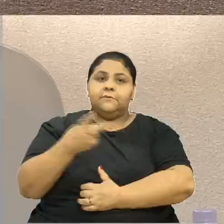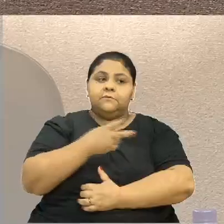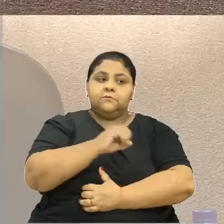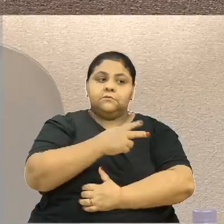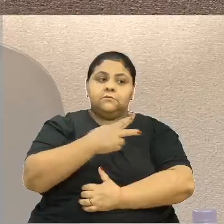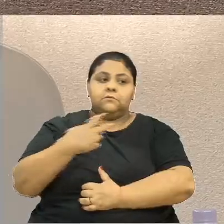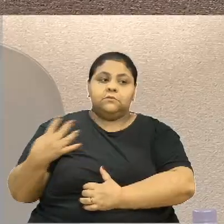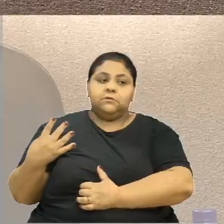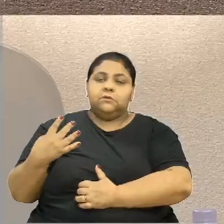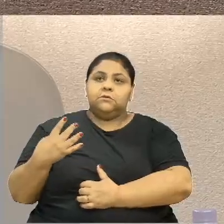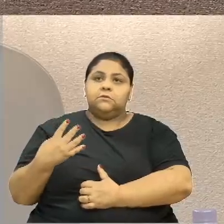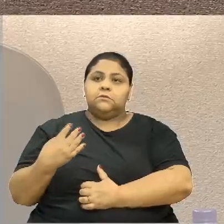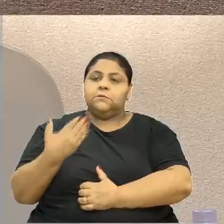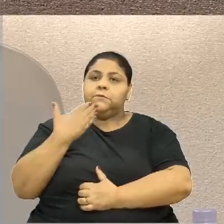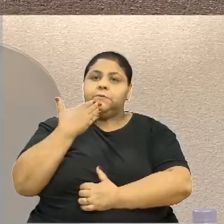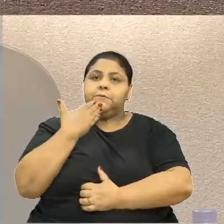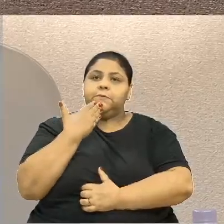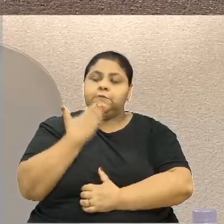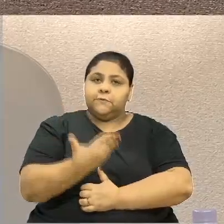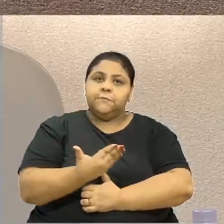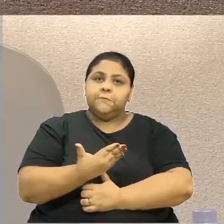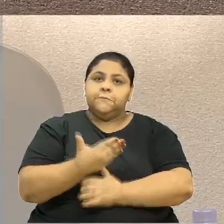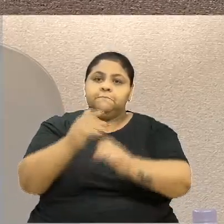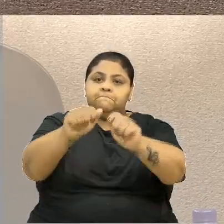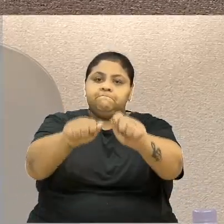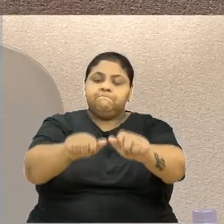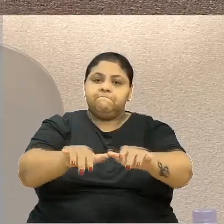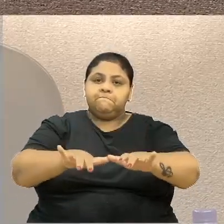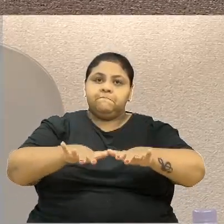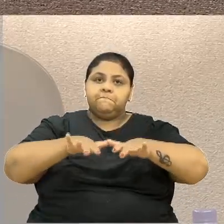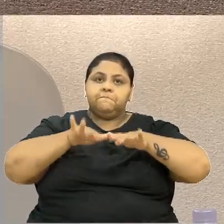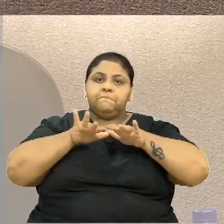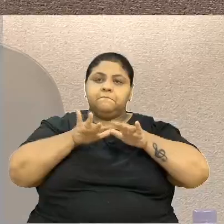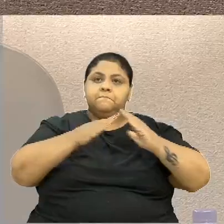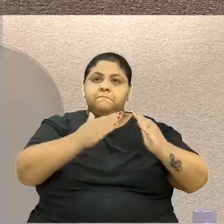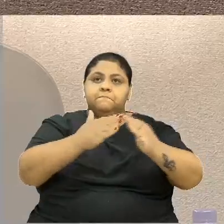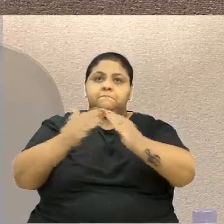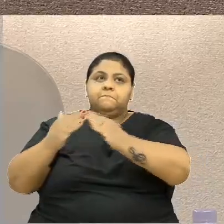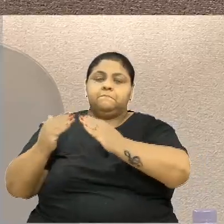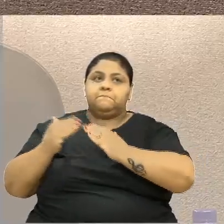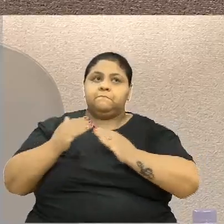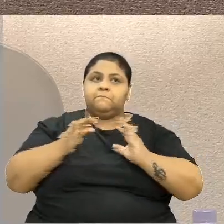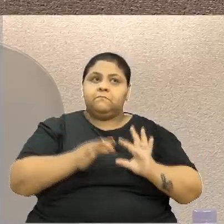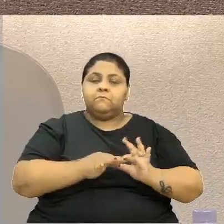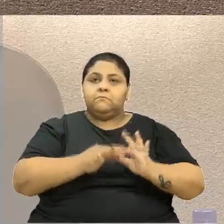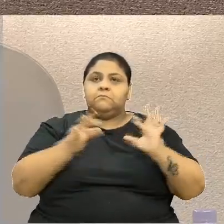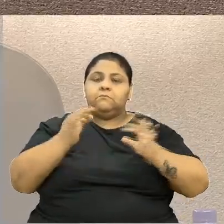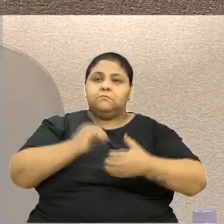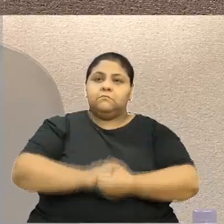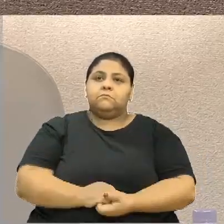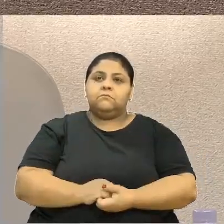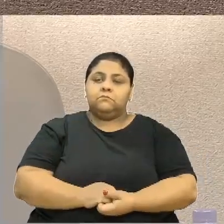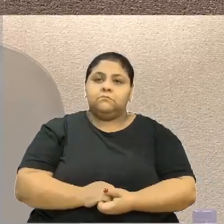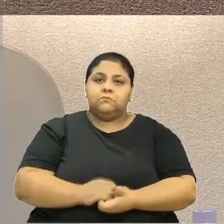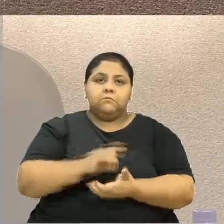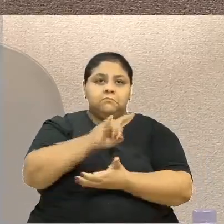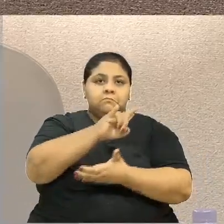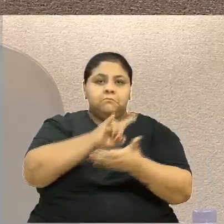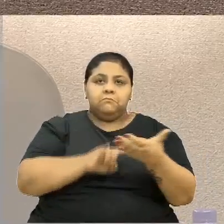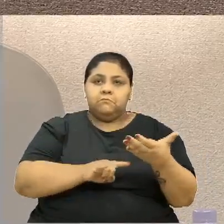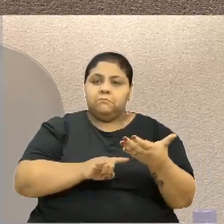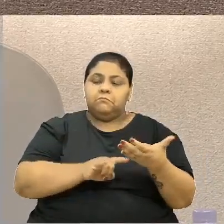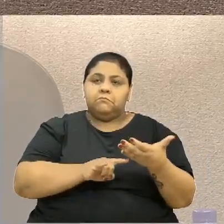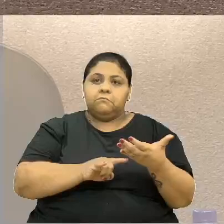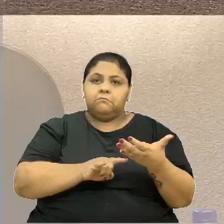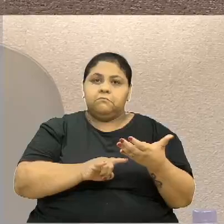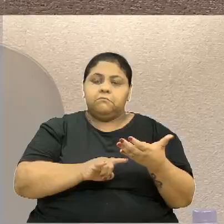269/2024, remetendo ao soberano plenário dessa Casa a sua deliberação. É o parecer,